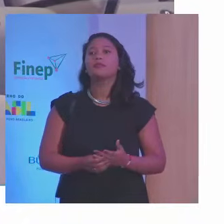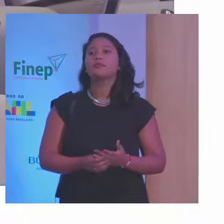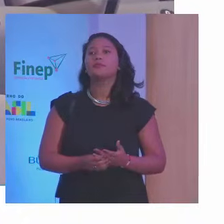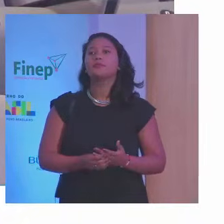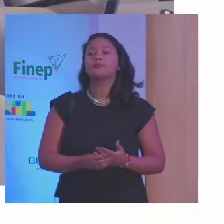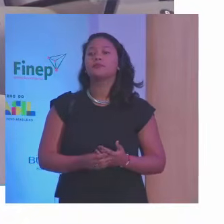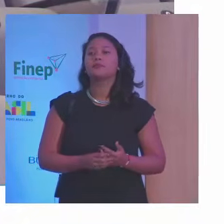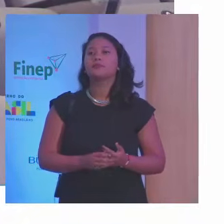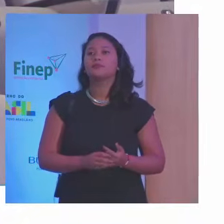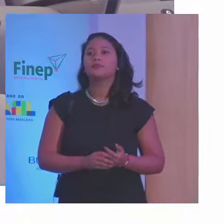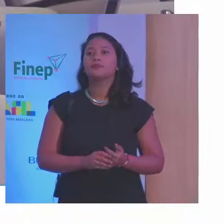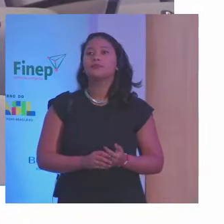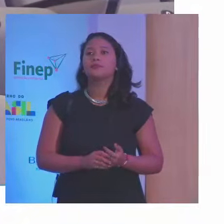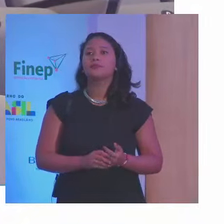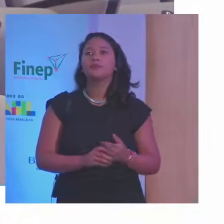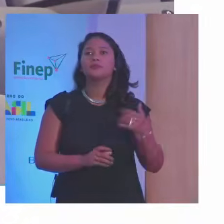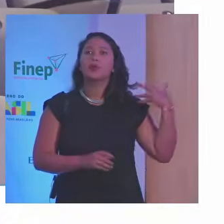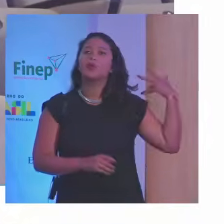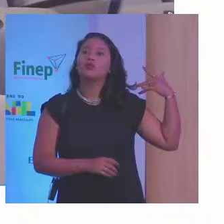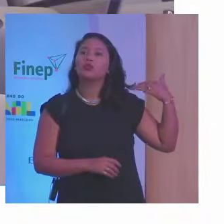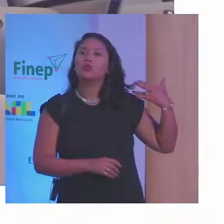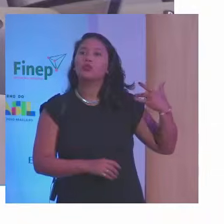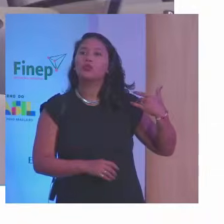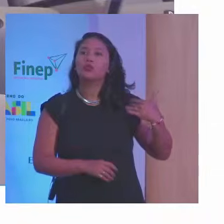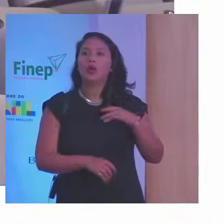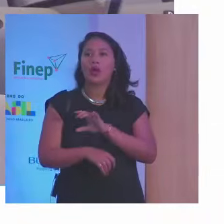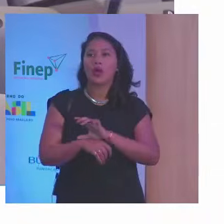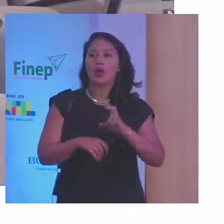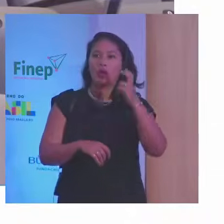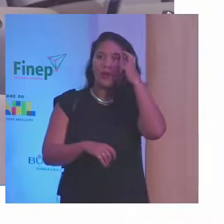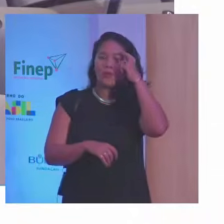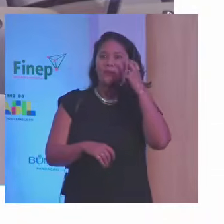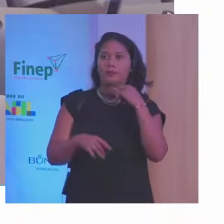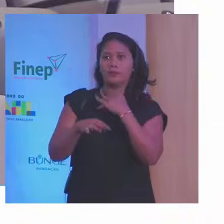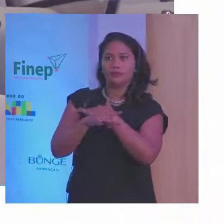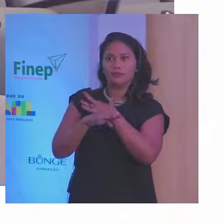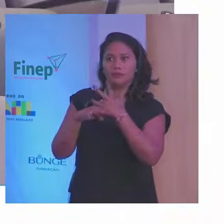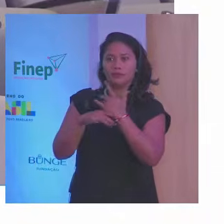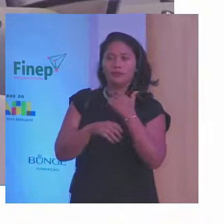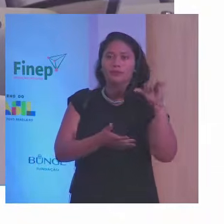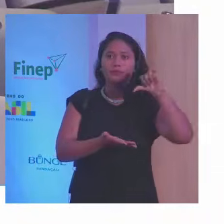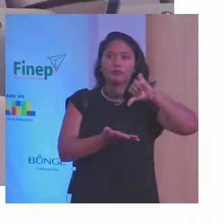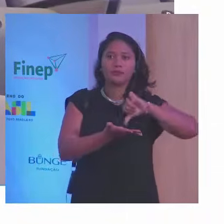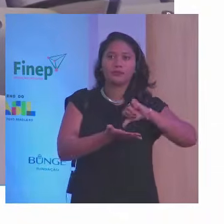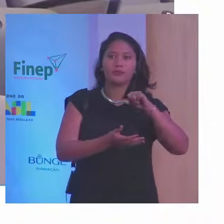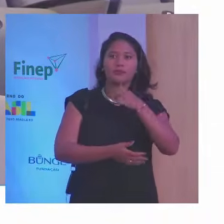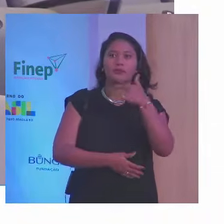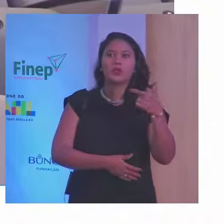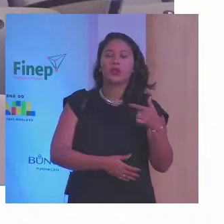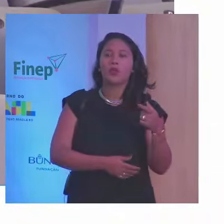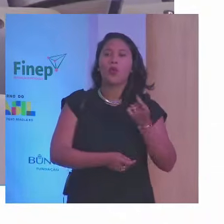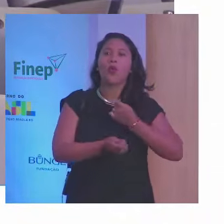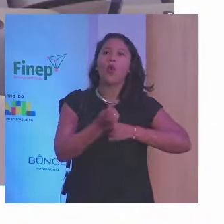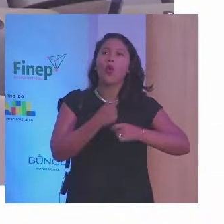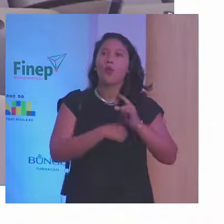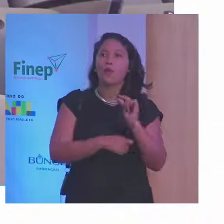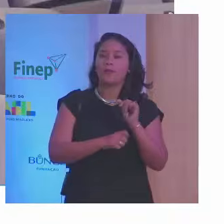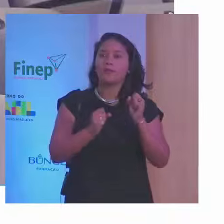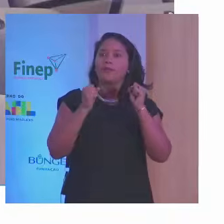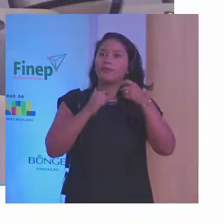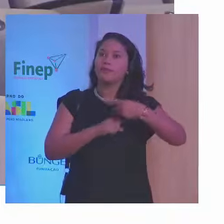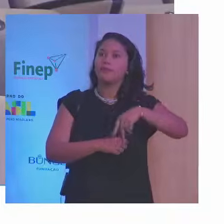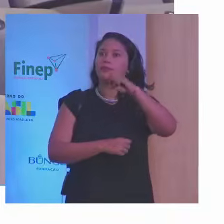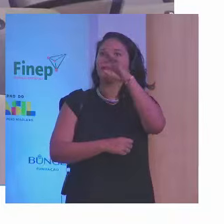esse histórico cultural de ser uma capital, de ser uma metrópole de segunda maior economia do Brasil, mas